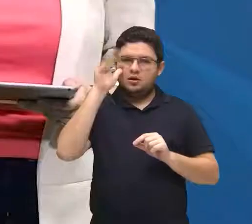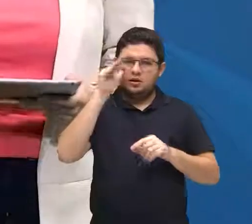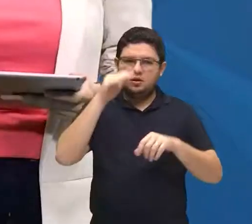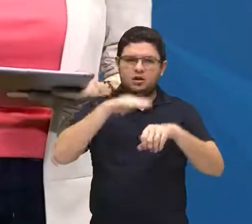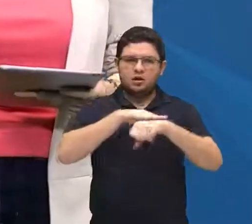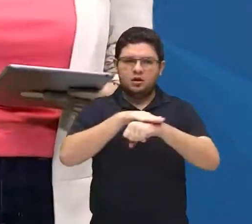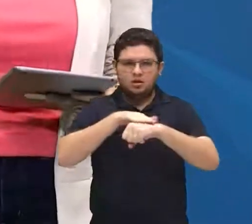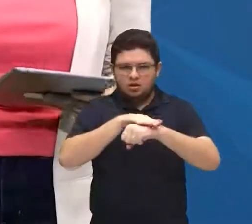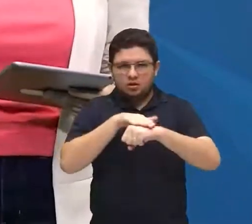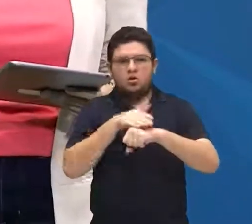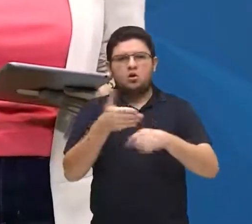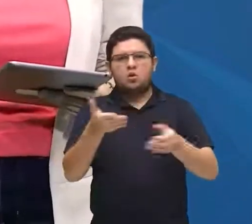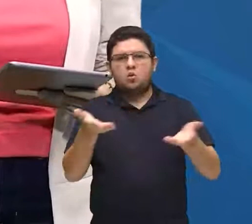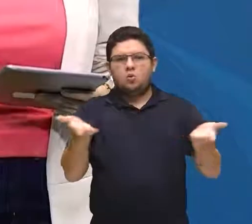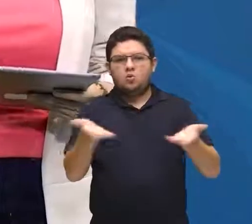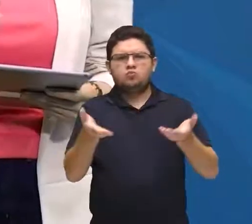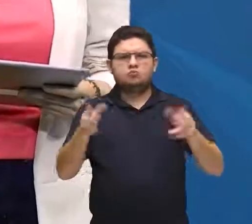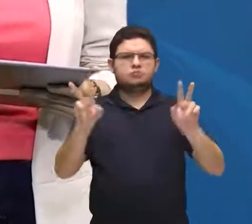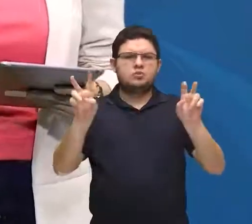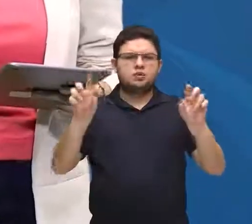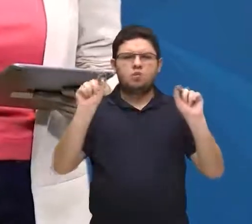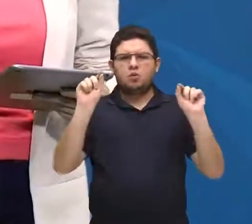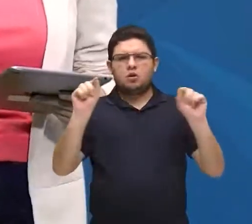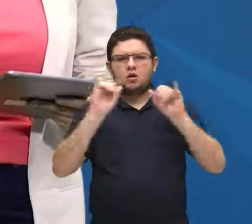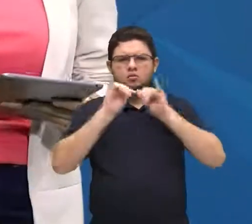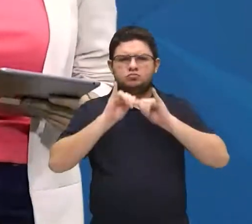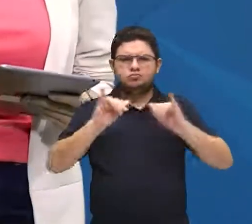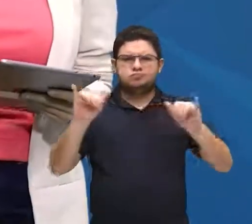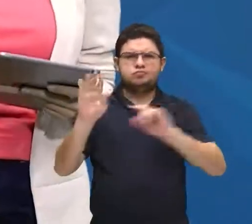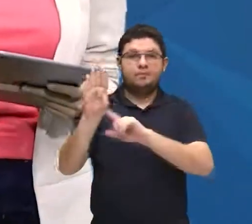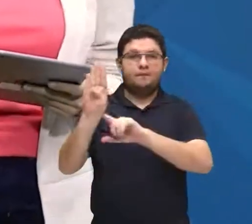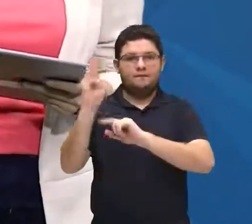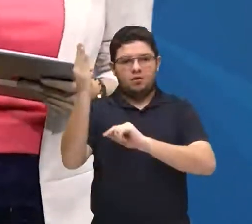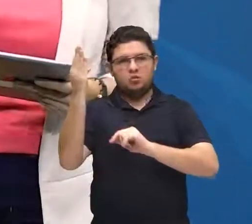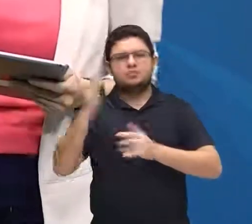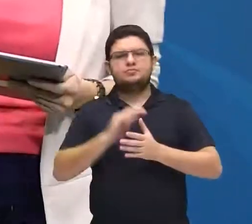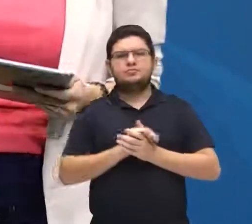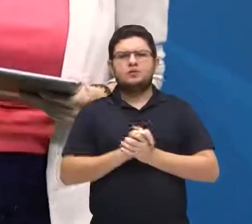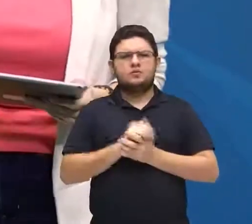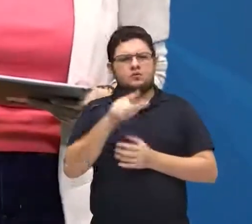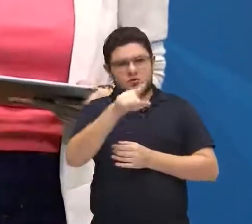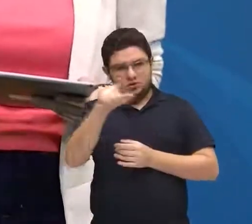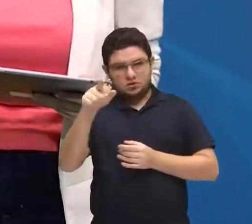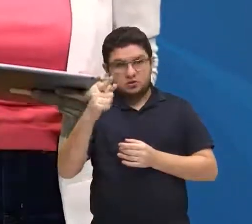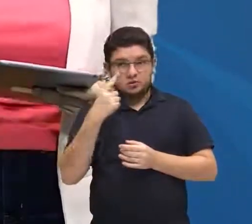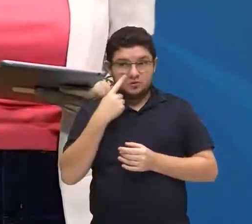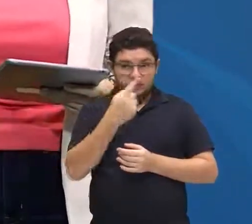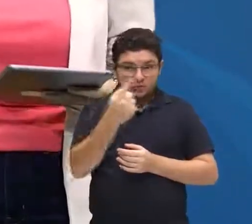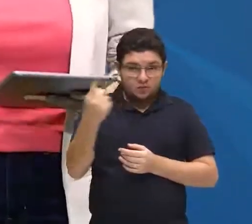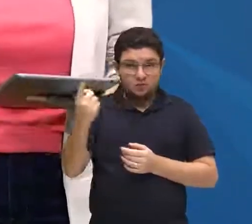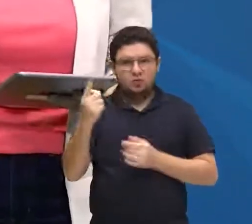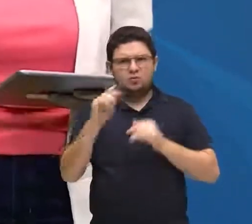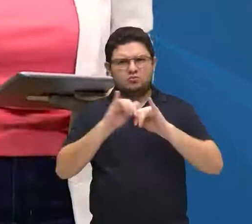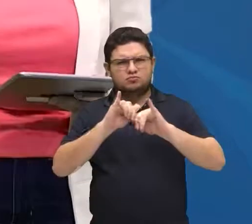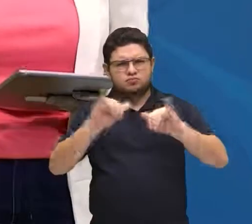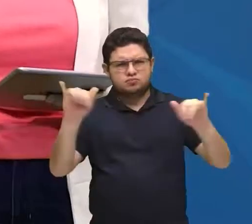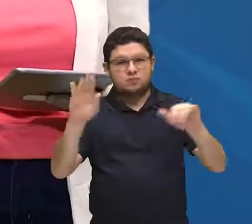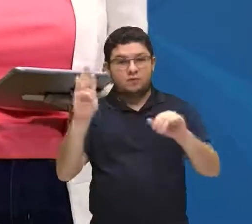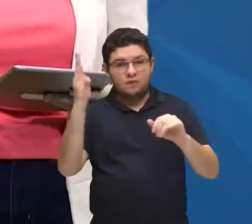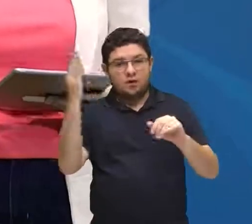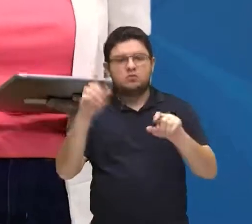tema é sobre fake news. Quem nunca ouviu falar, né? Quem nunca compartilhou, às vezes realmente